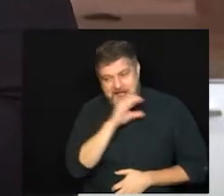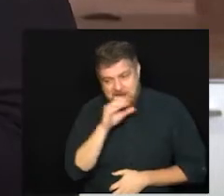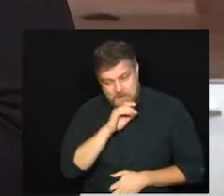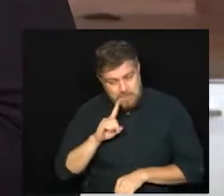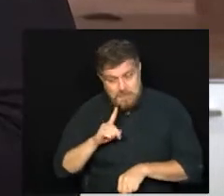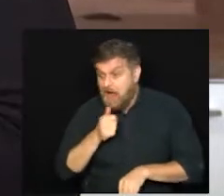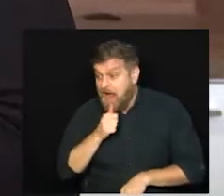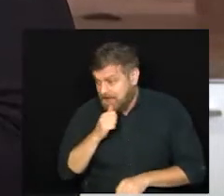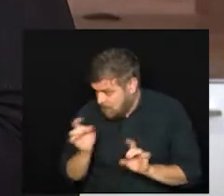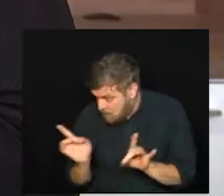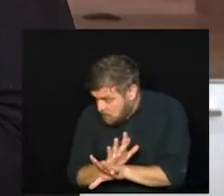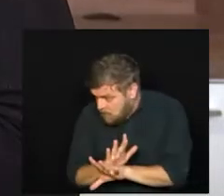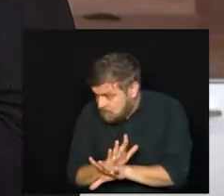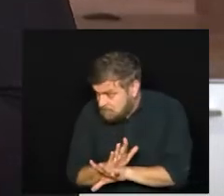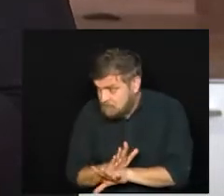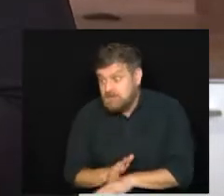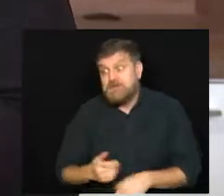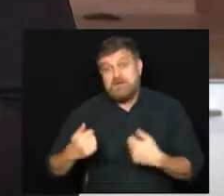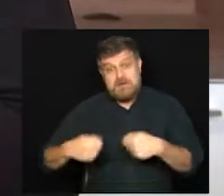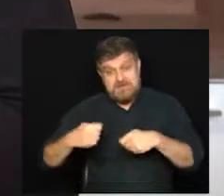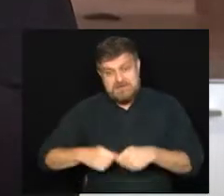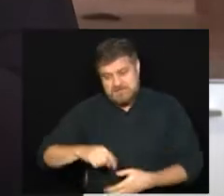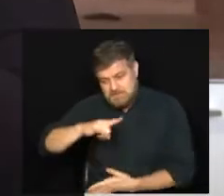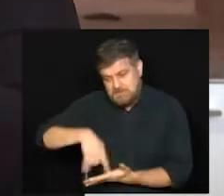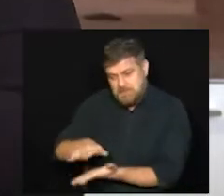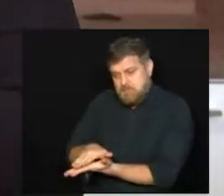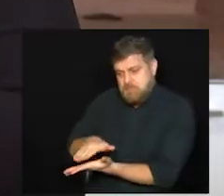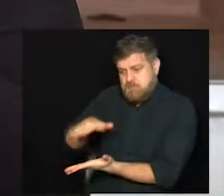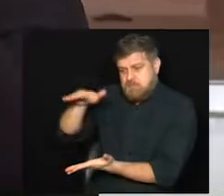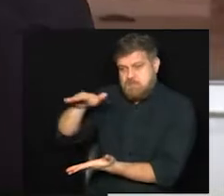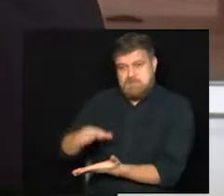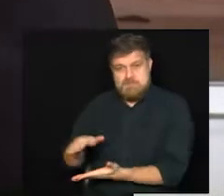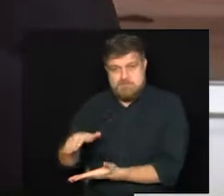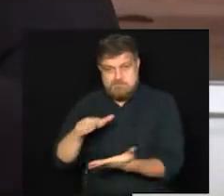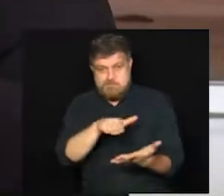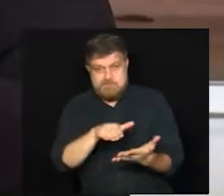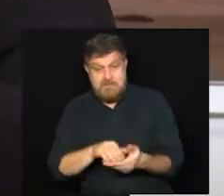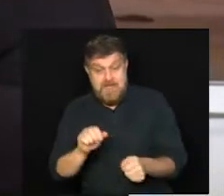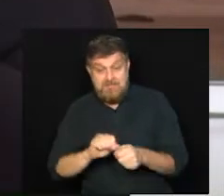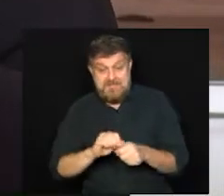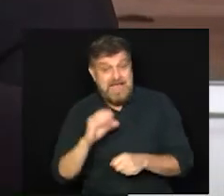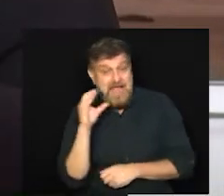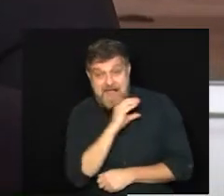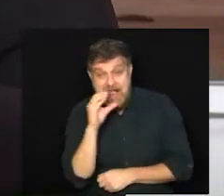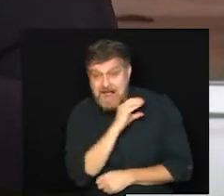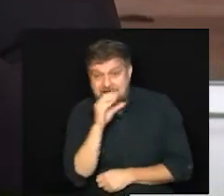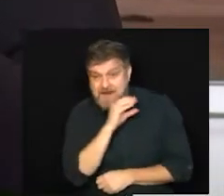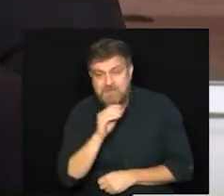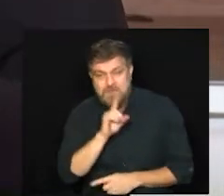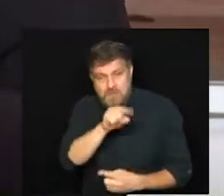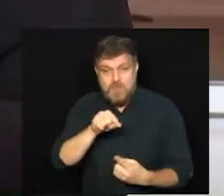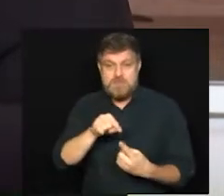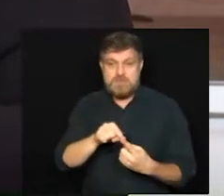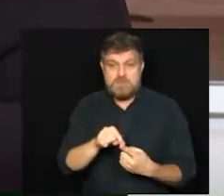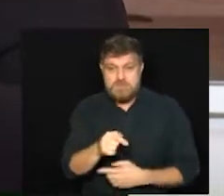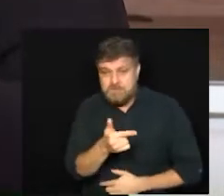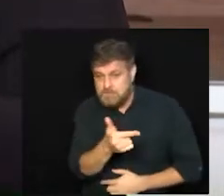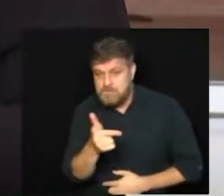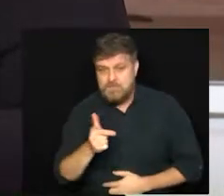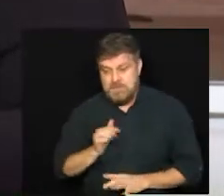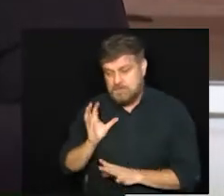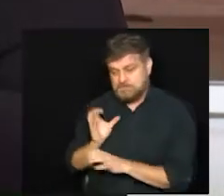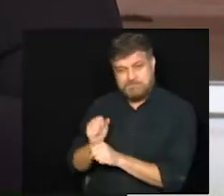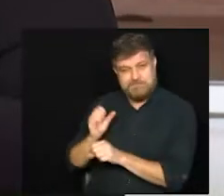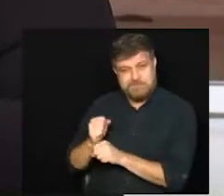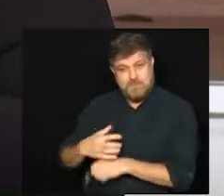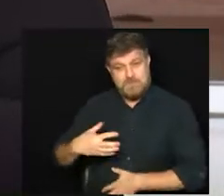fizeram a declaração, juntar esses documentos e procurar fazer o quanto antes para que possa fazer os cálculos da